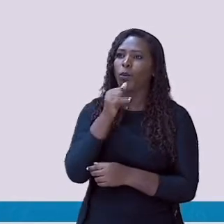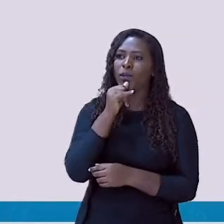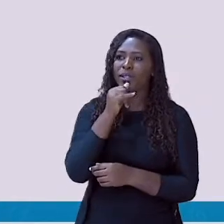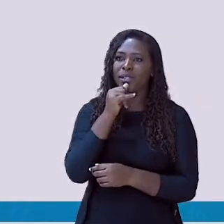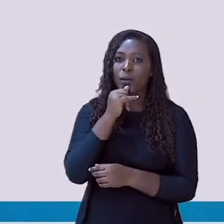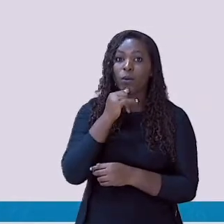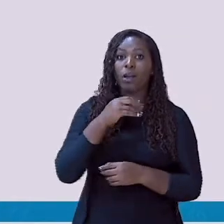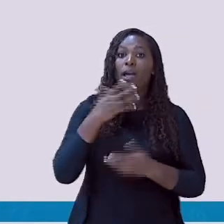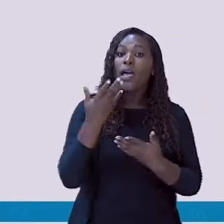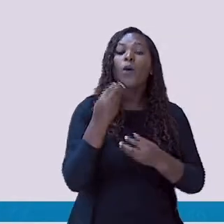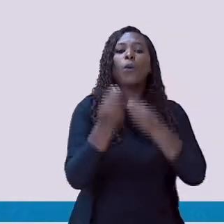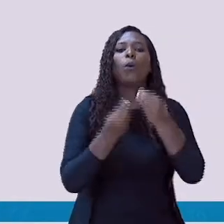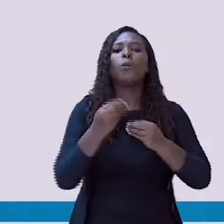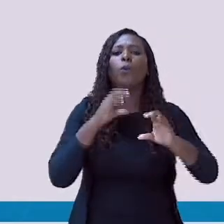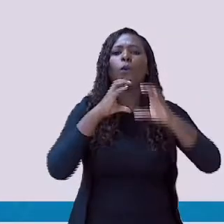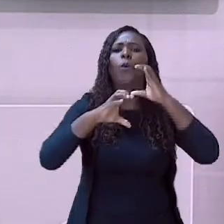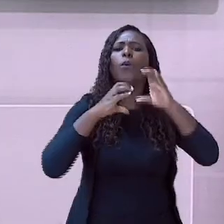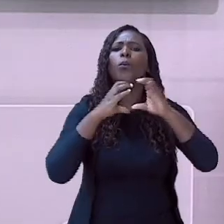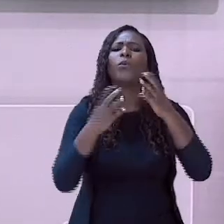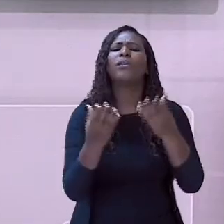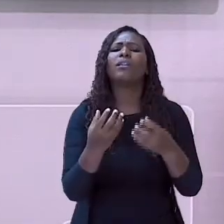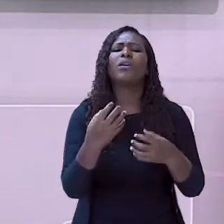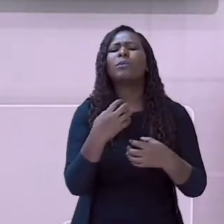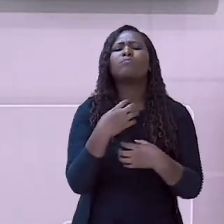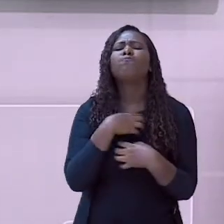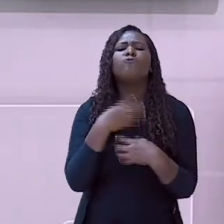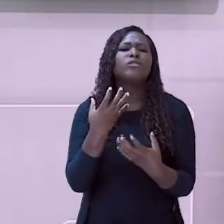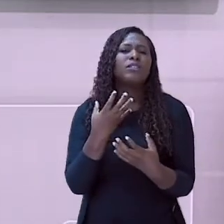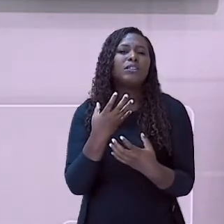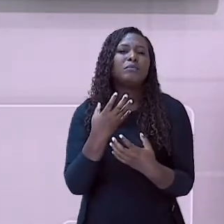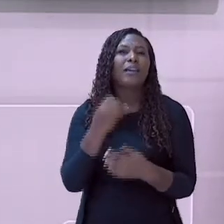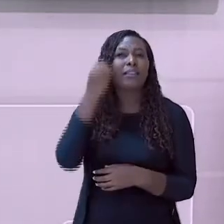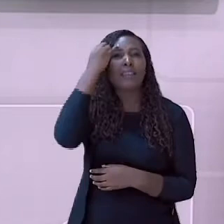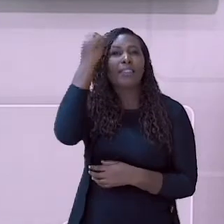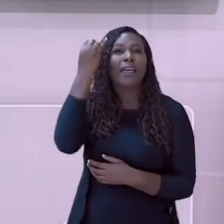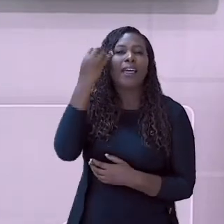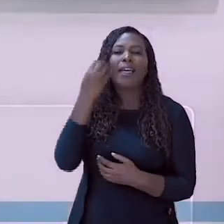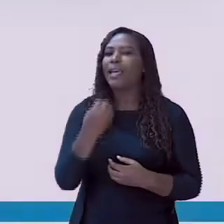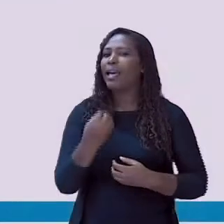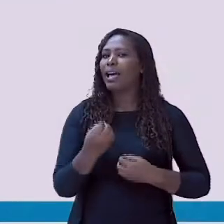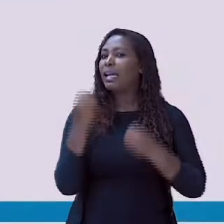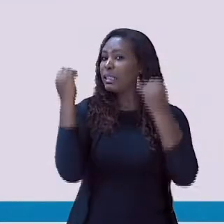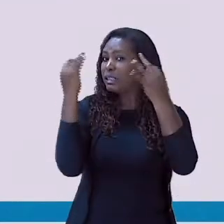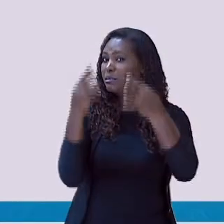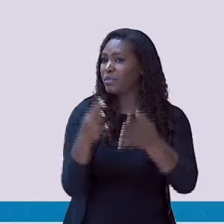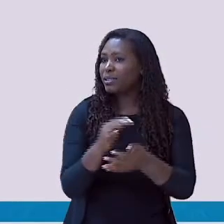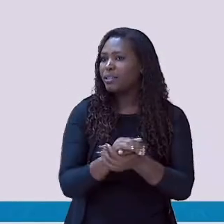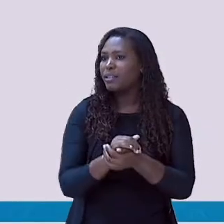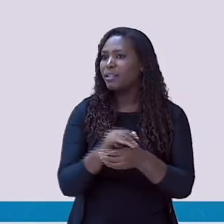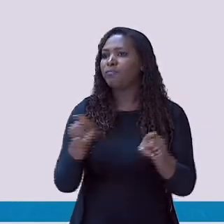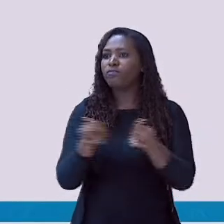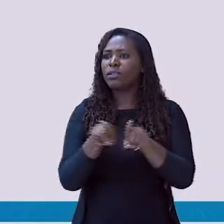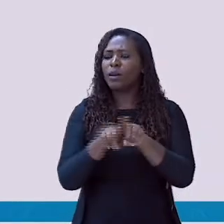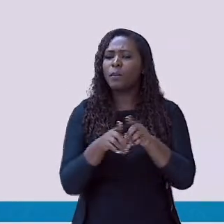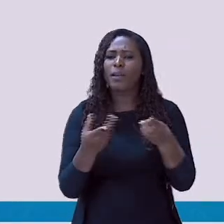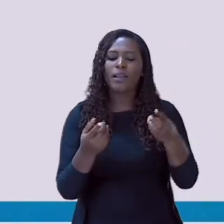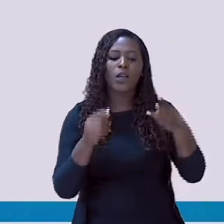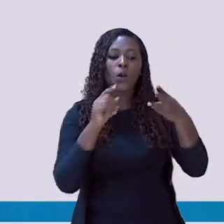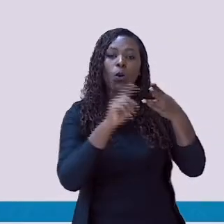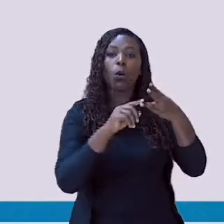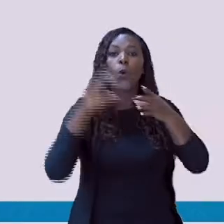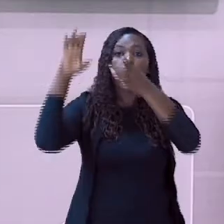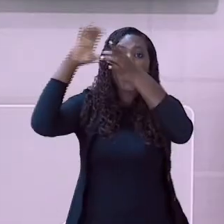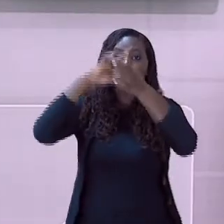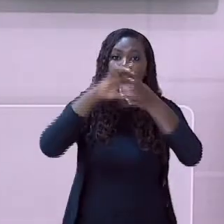do texto, é o assunto a qual aquele texto se refere. E o contexto são todas as informações que acompanham um